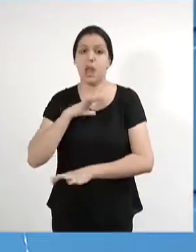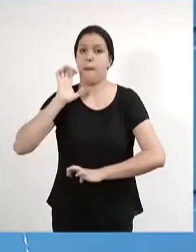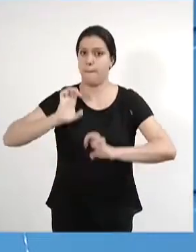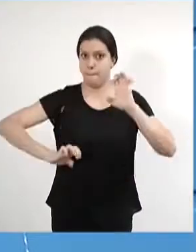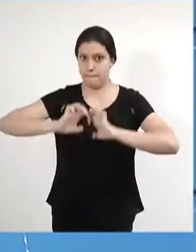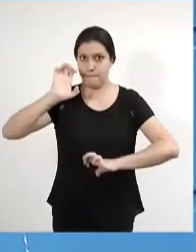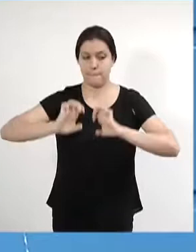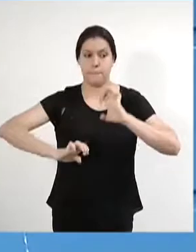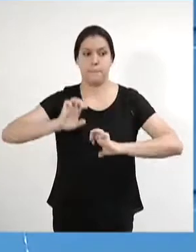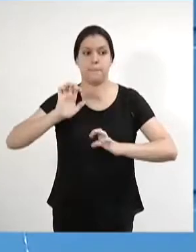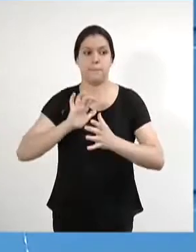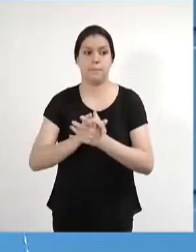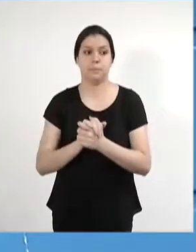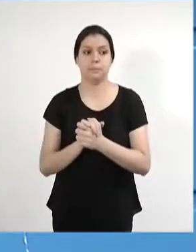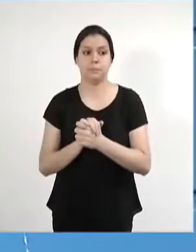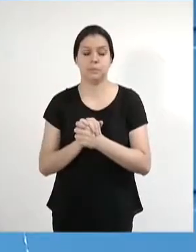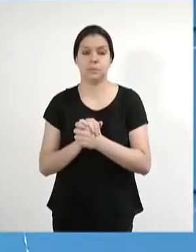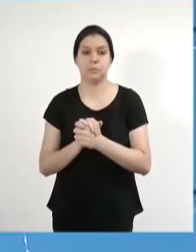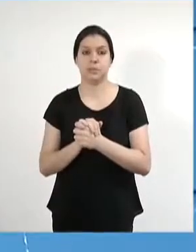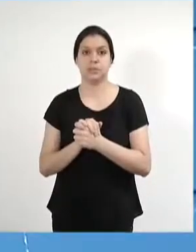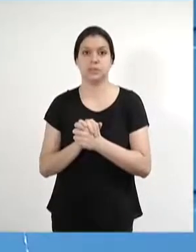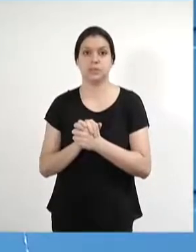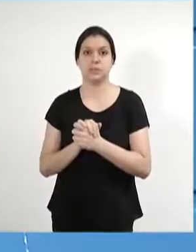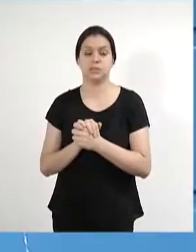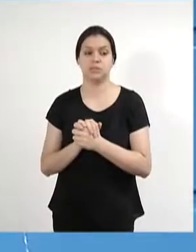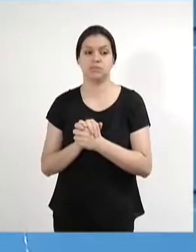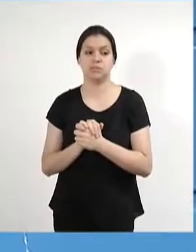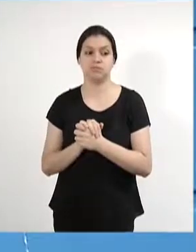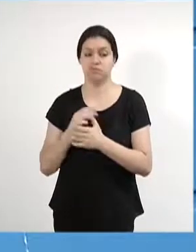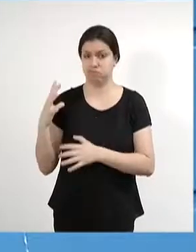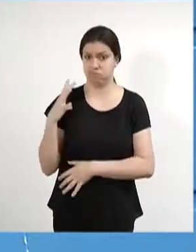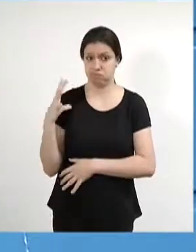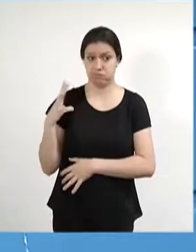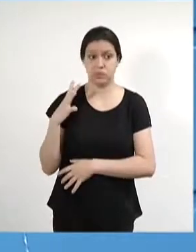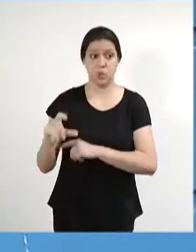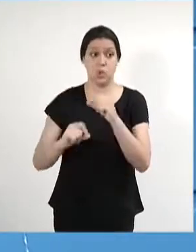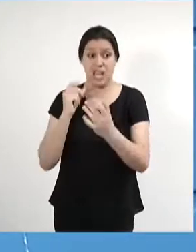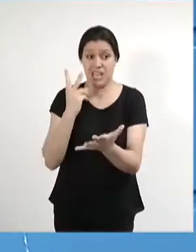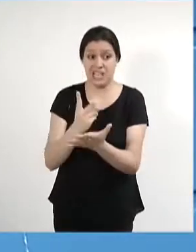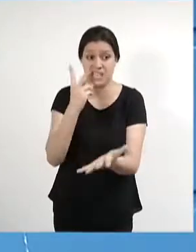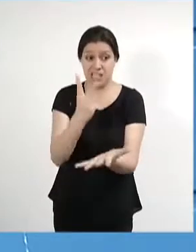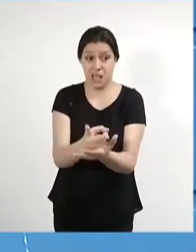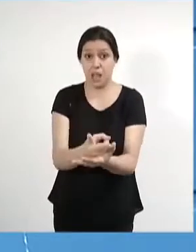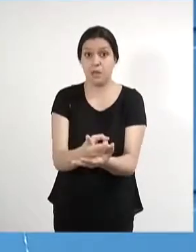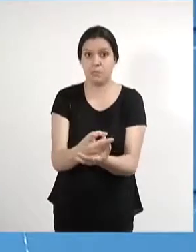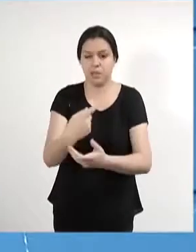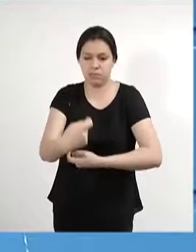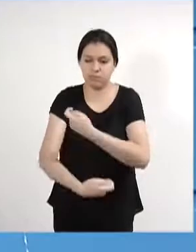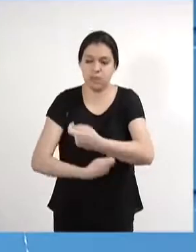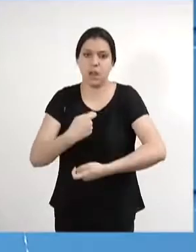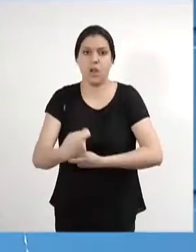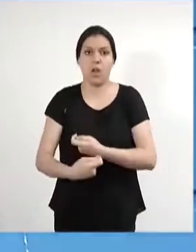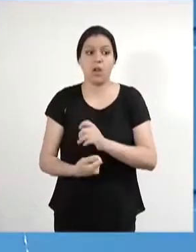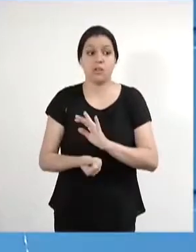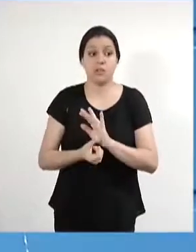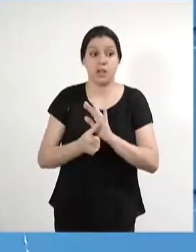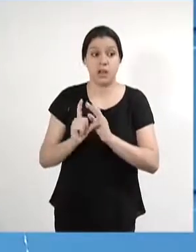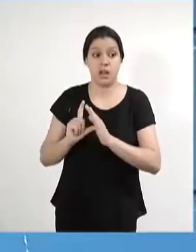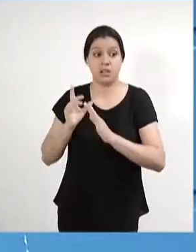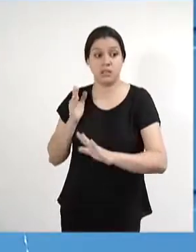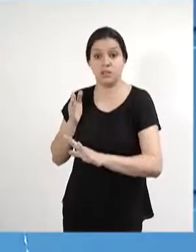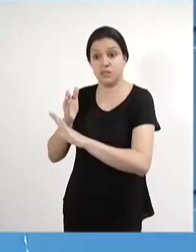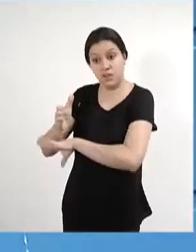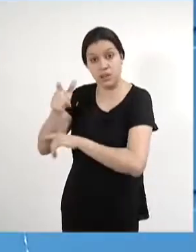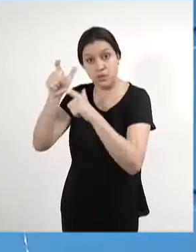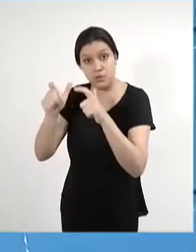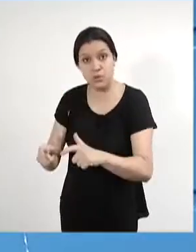empresários que são bem-sucedidos, todas as vezes que eles vão fechar um grande negócio, eles vão lá na província